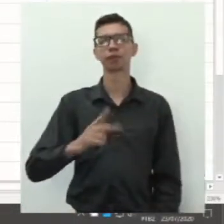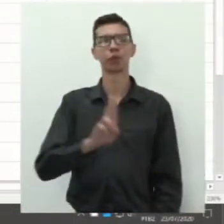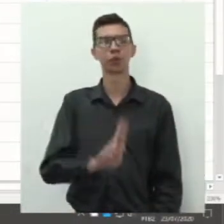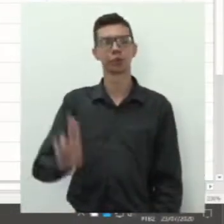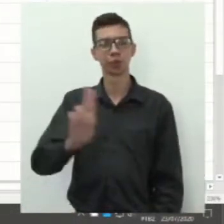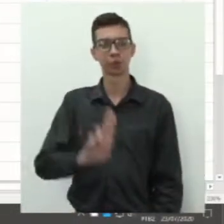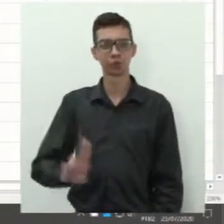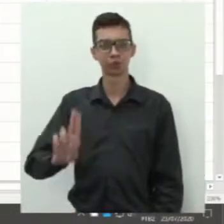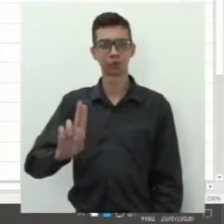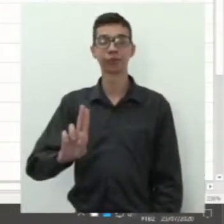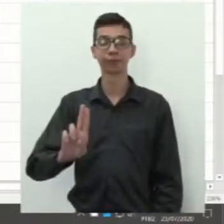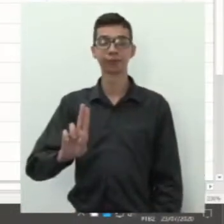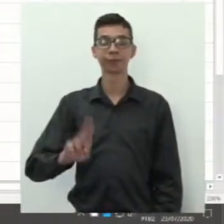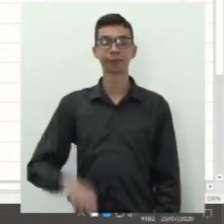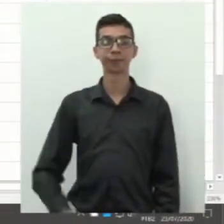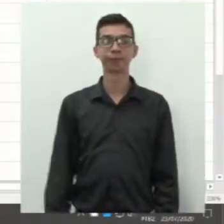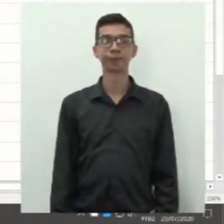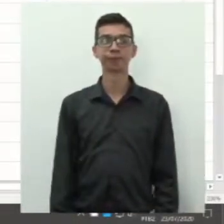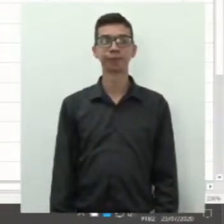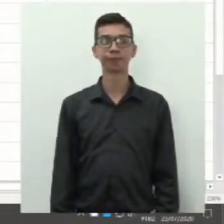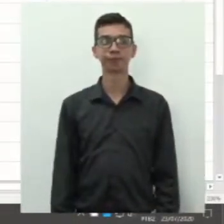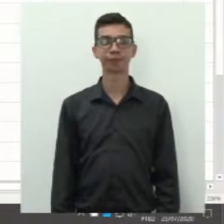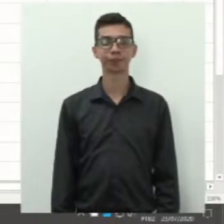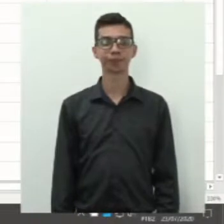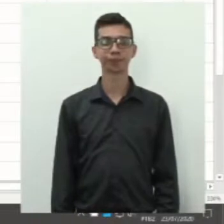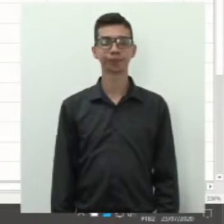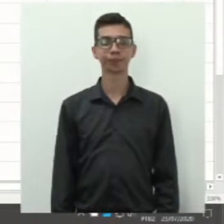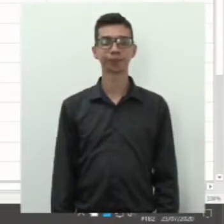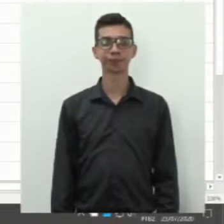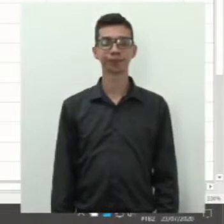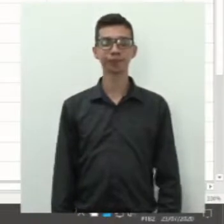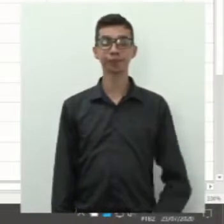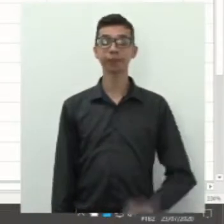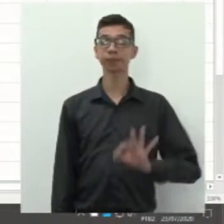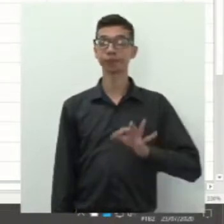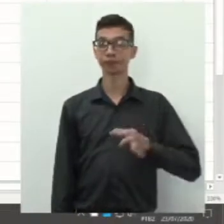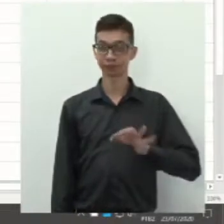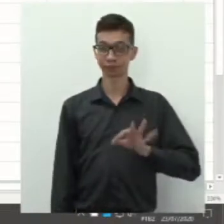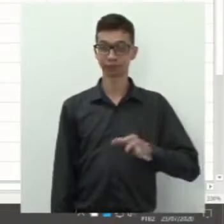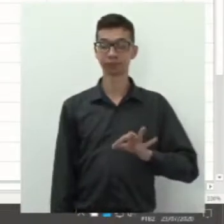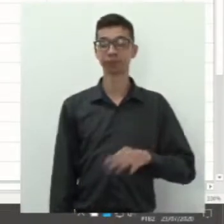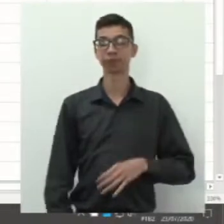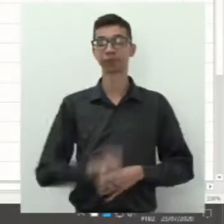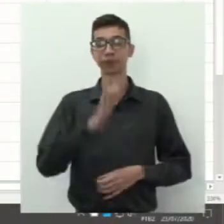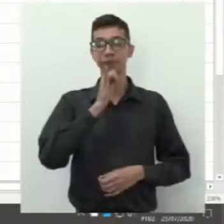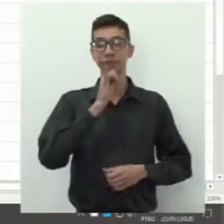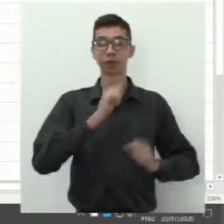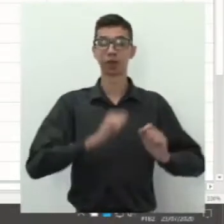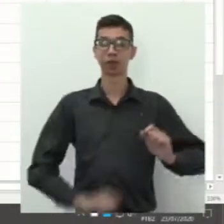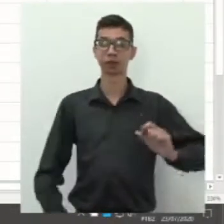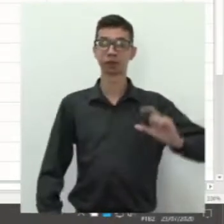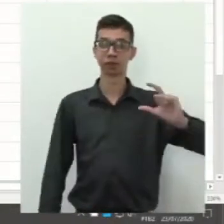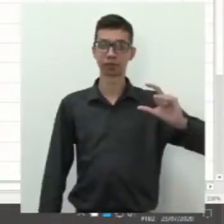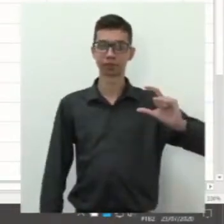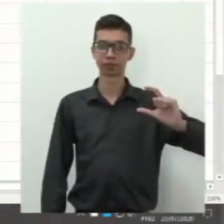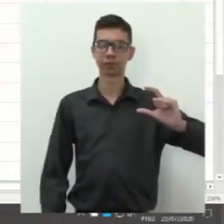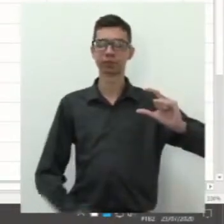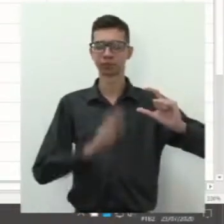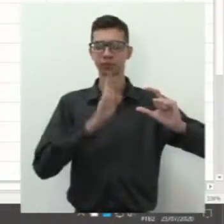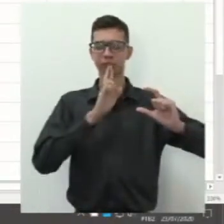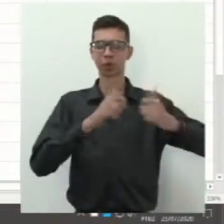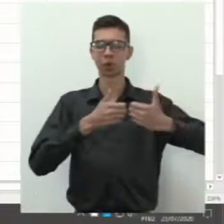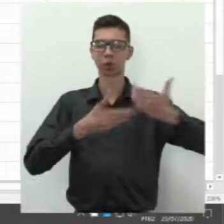nesse sentido aí do si. É exatamente isso, né? Você coloca um condicional. Se está acima de, você dá uma resposta. Se